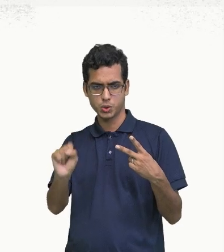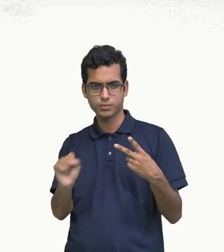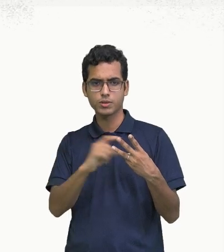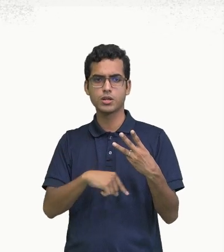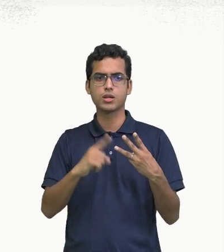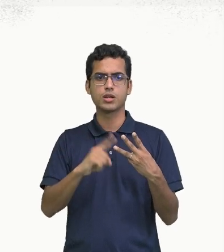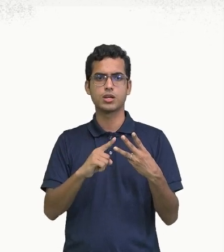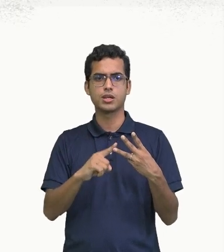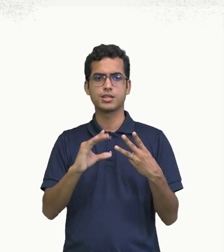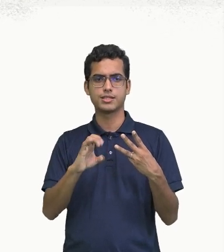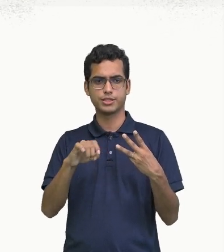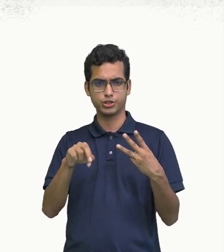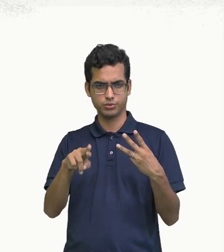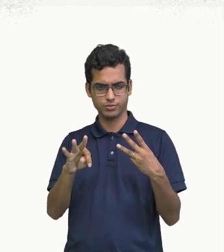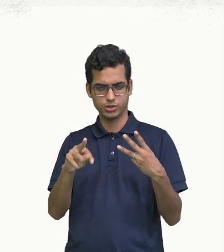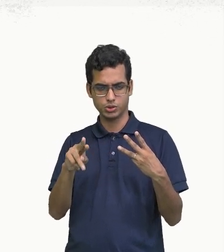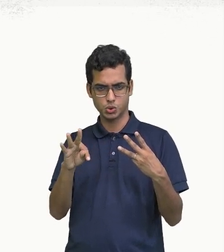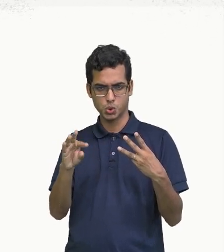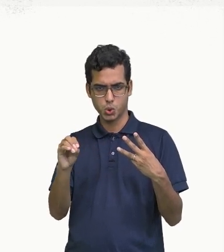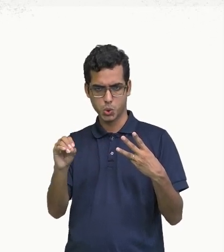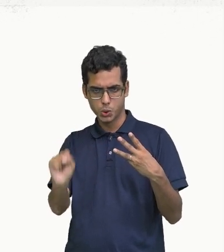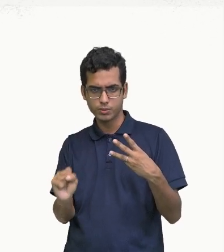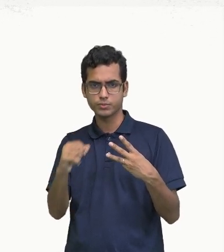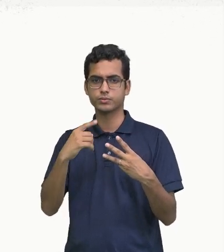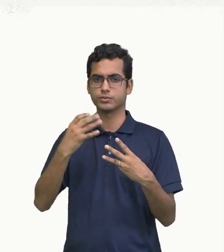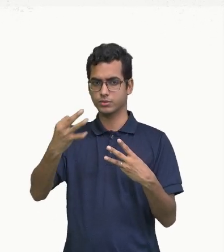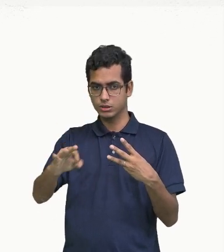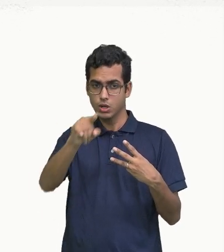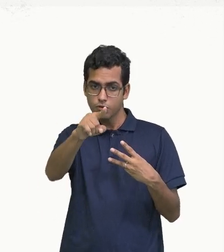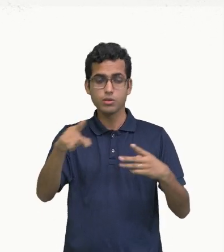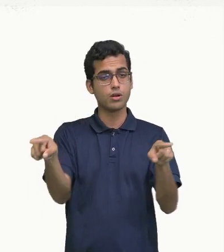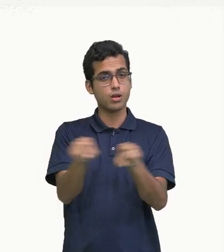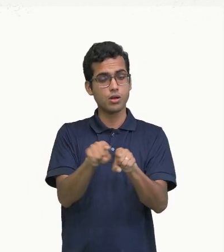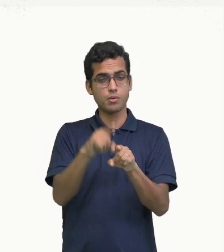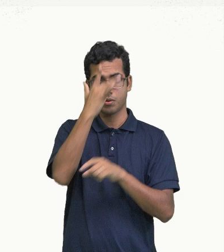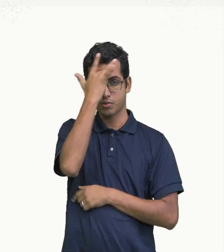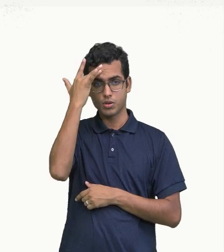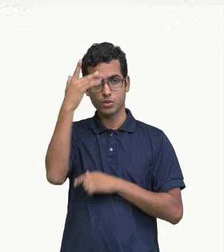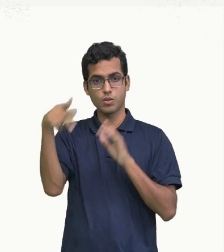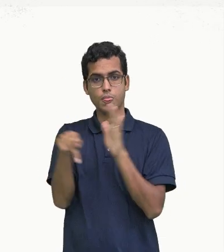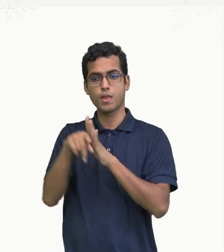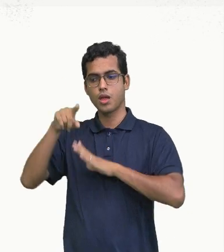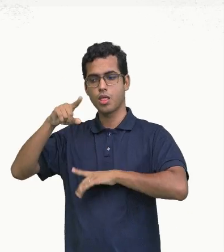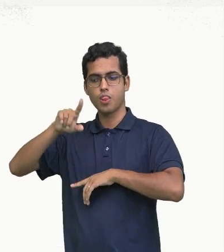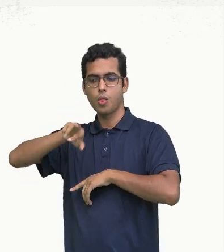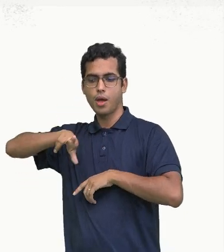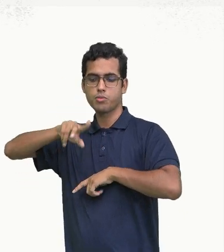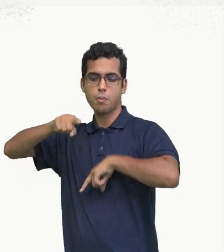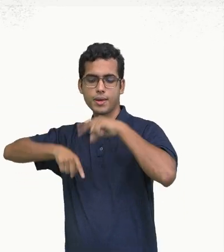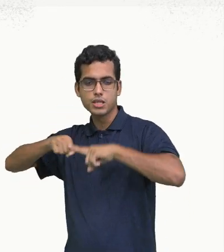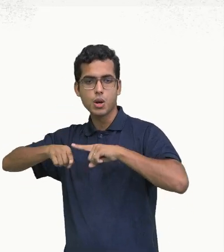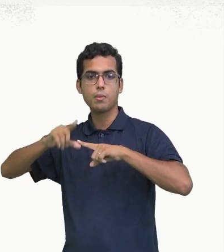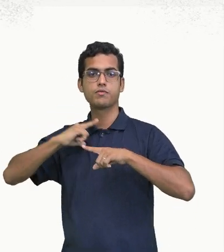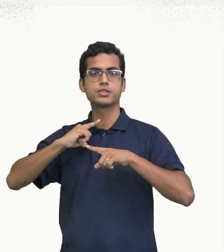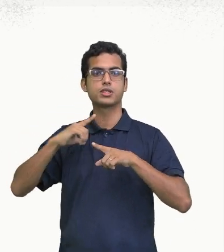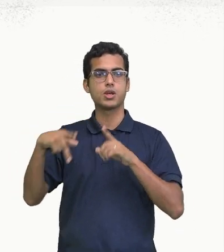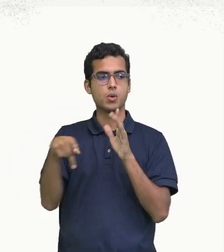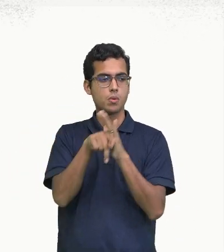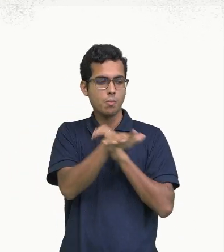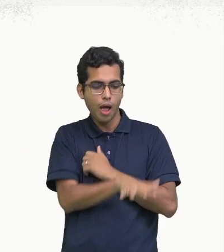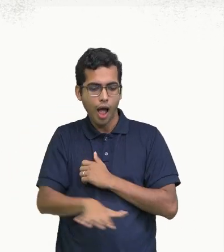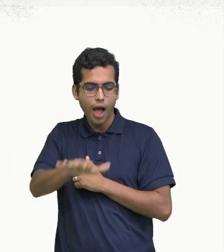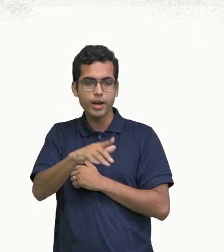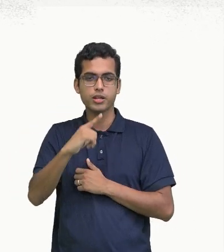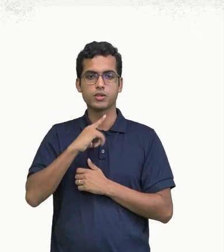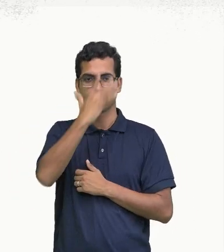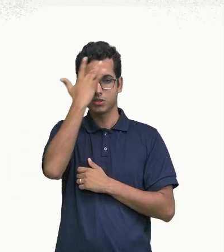não é? Inclusive você. Você não é um objeto, mas você ocupa um espaço no mundo. Então, ali você vai ter um volume. E como